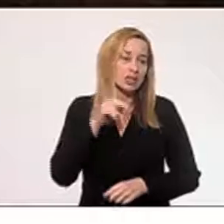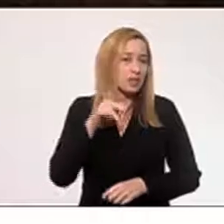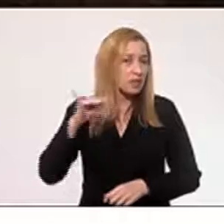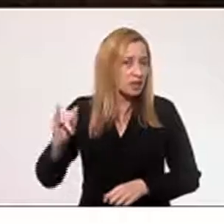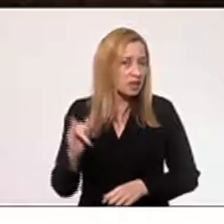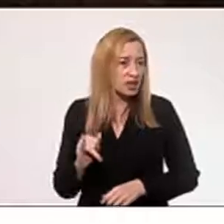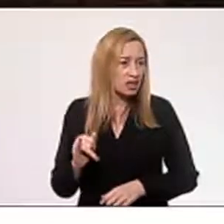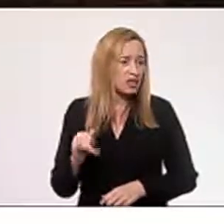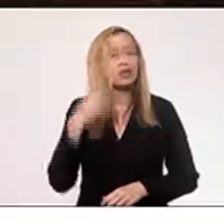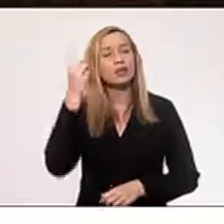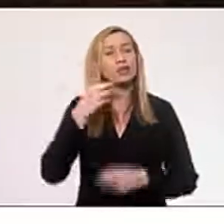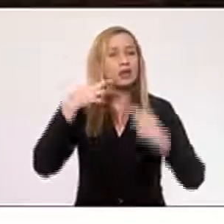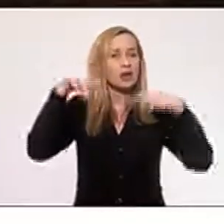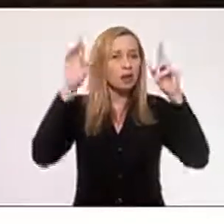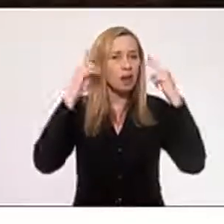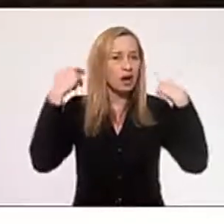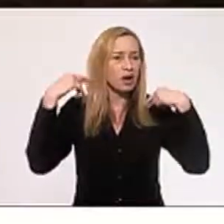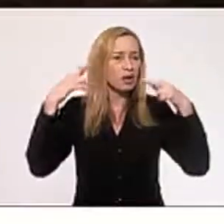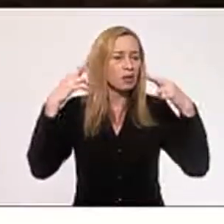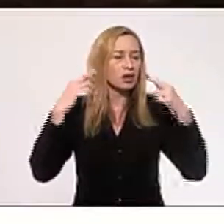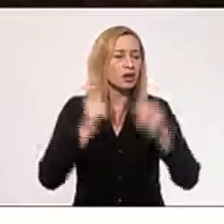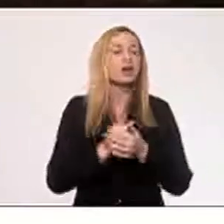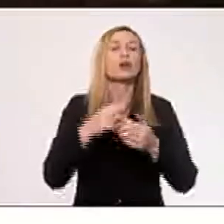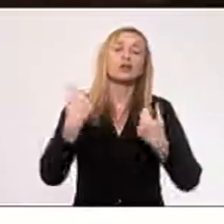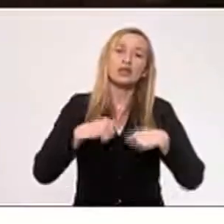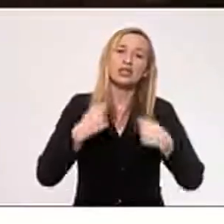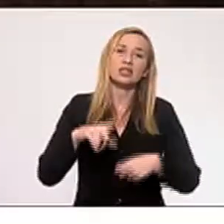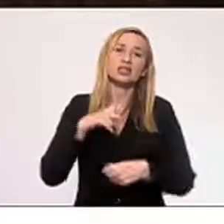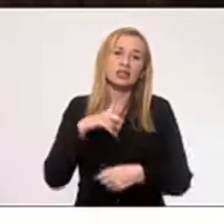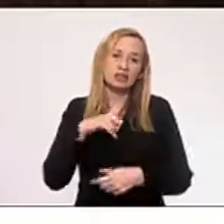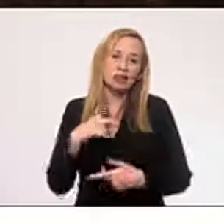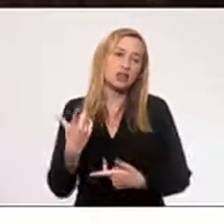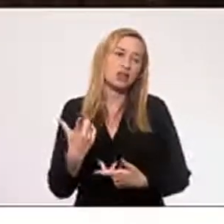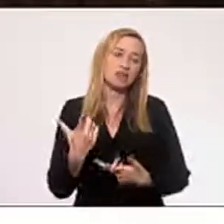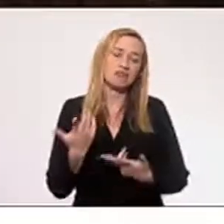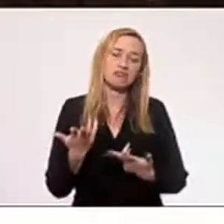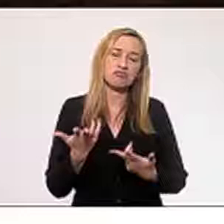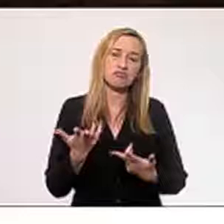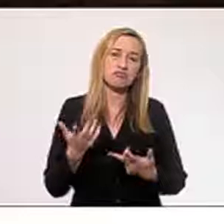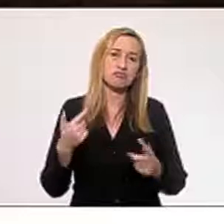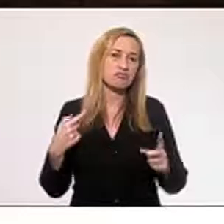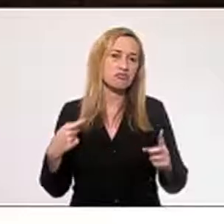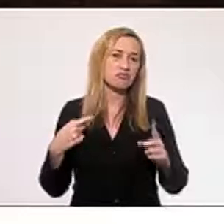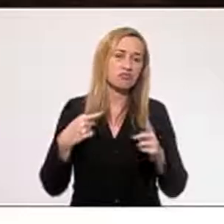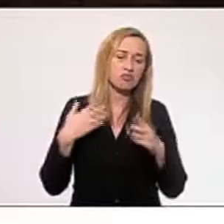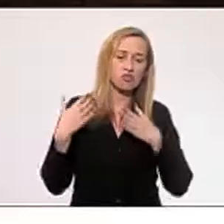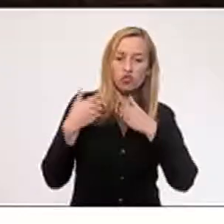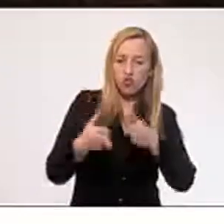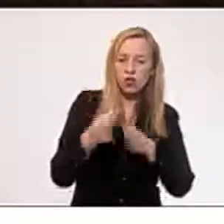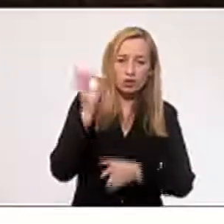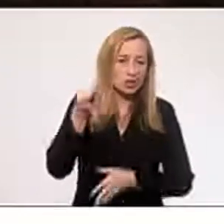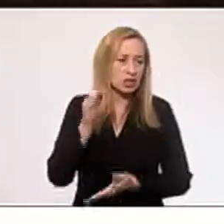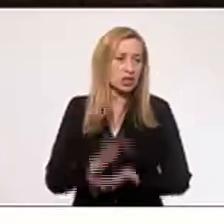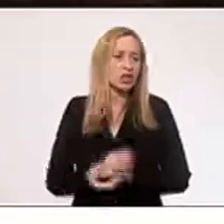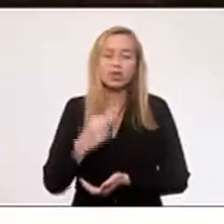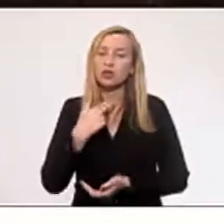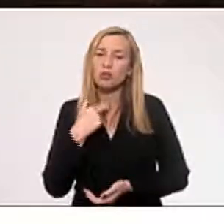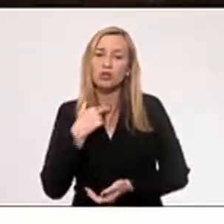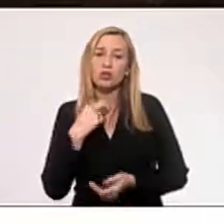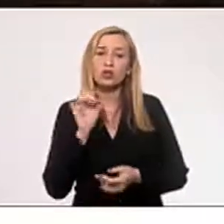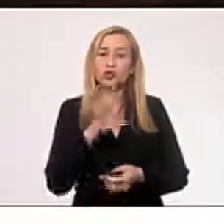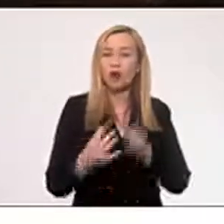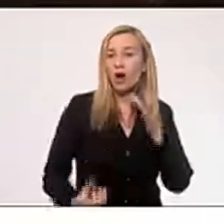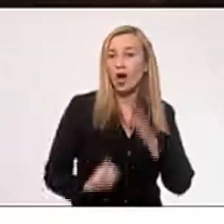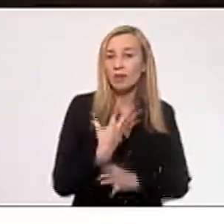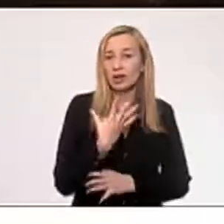deputado Eliomar Coelho, a CPI tem que ter um objeto específico. Eu não posso abrir uma CPI porque eu ouvi